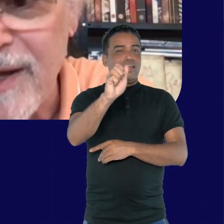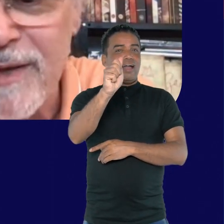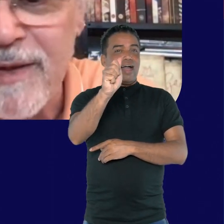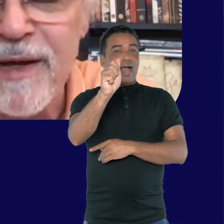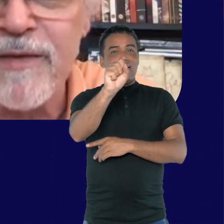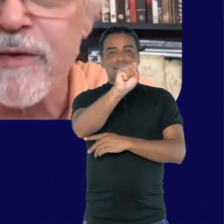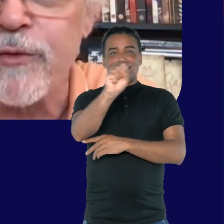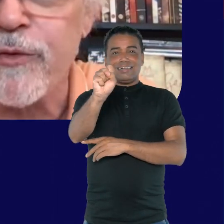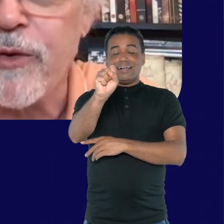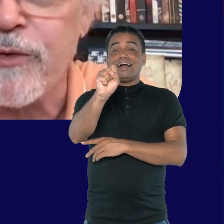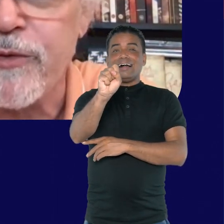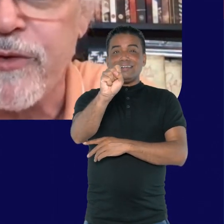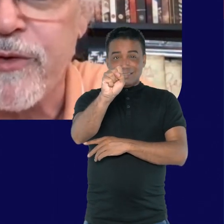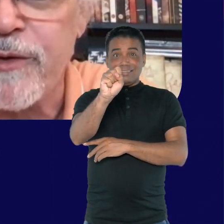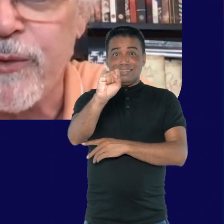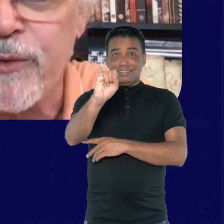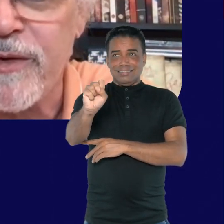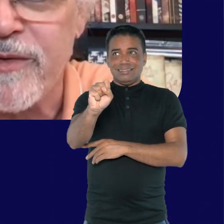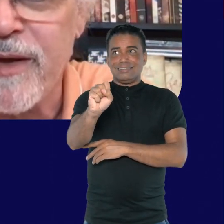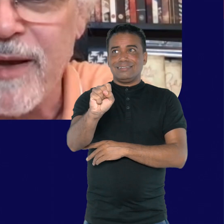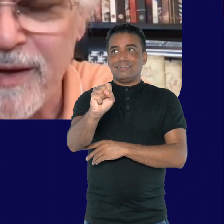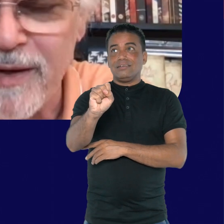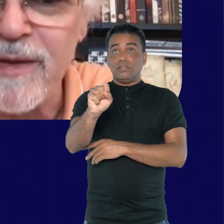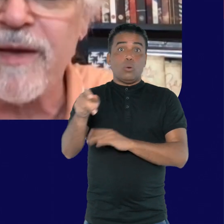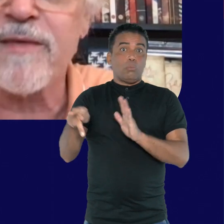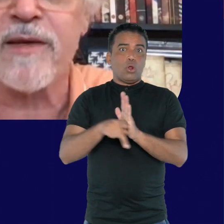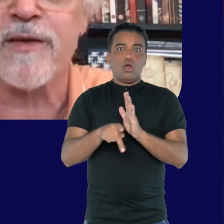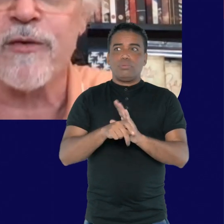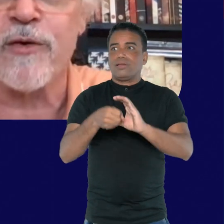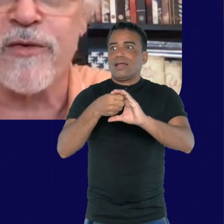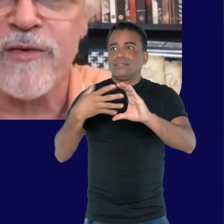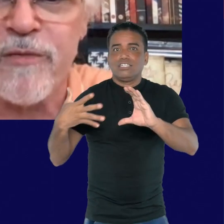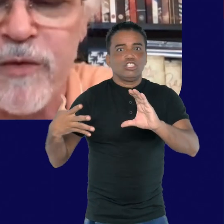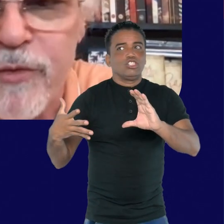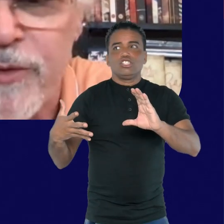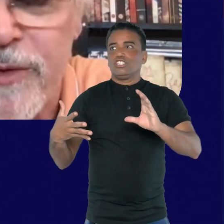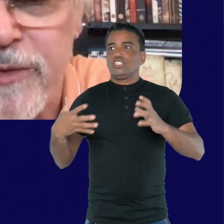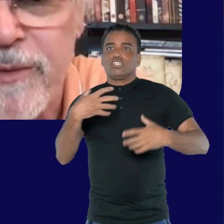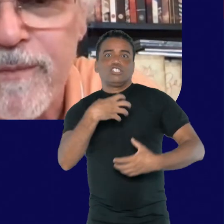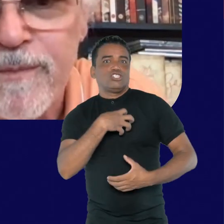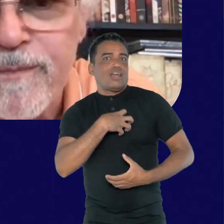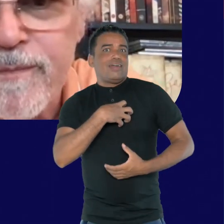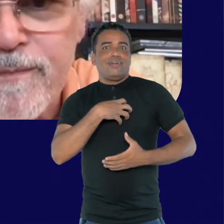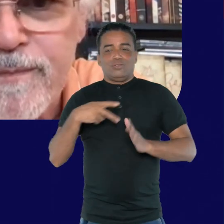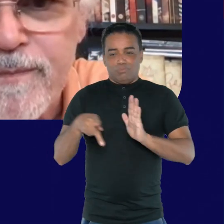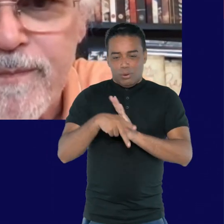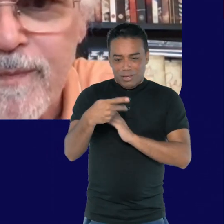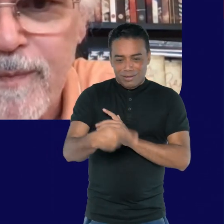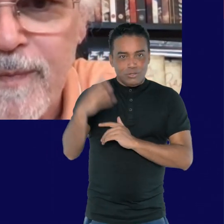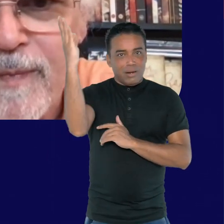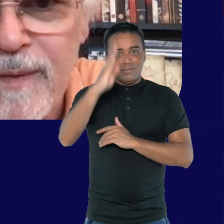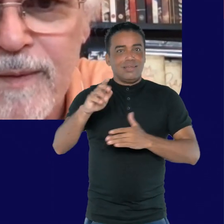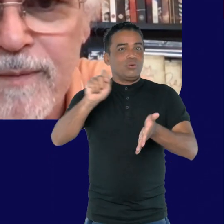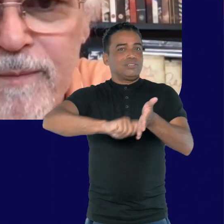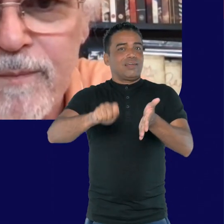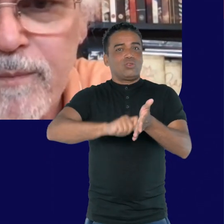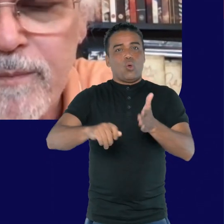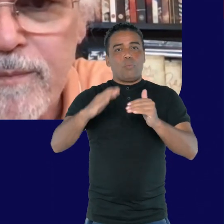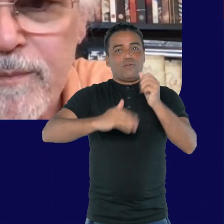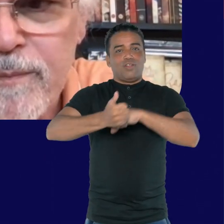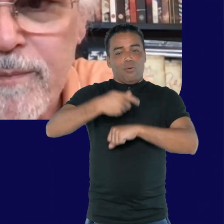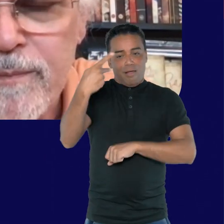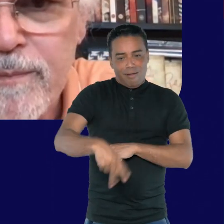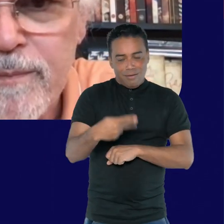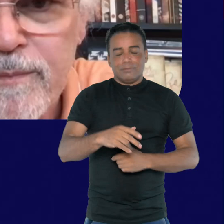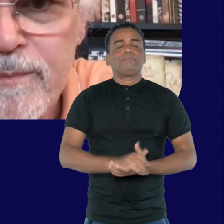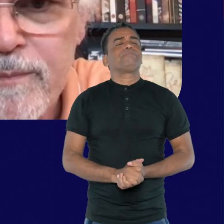reivindicar a grandeza dos nossos escritores, a grandeza das nossas invenções. E tem algum